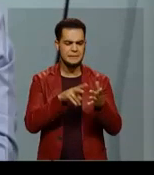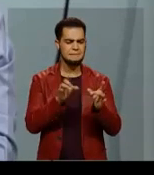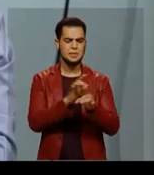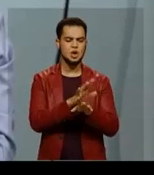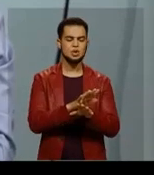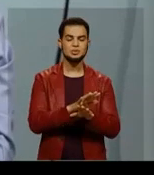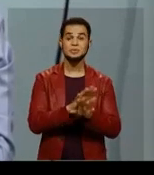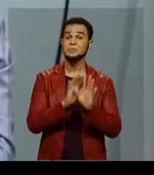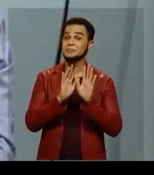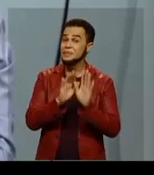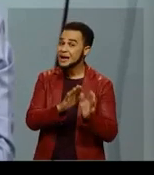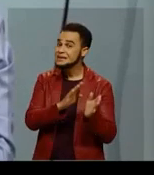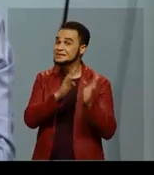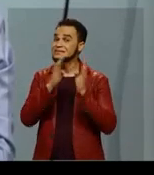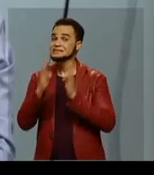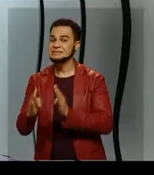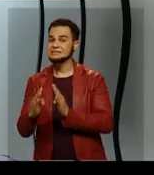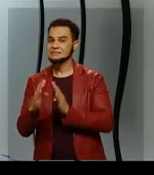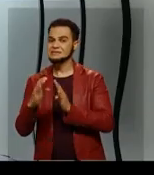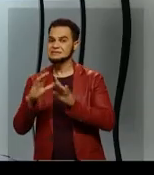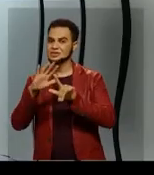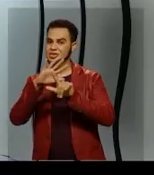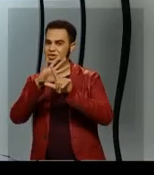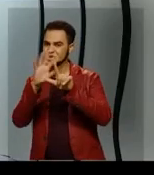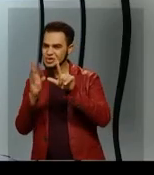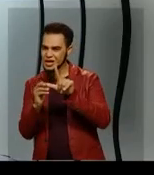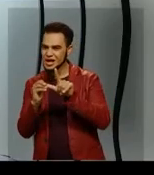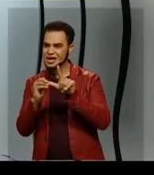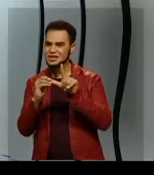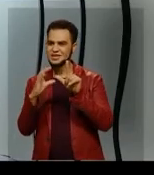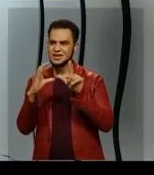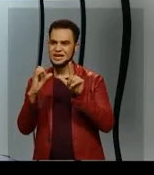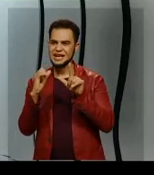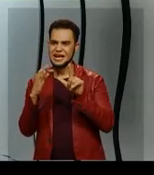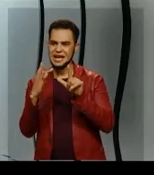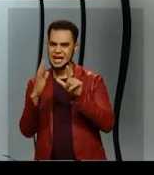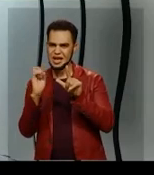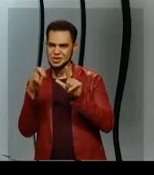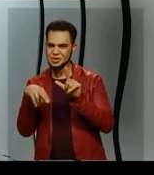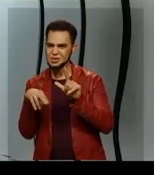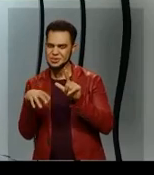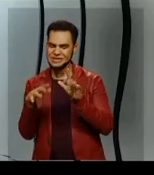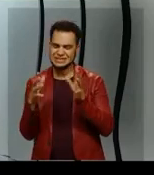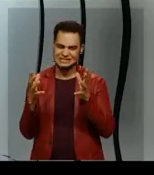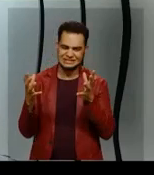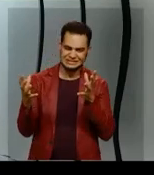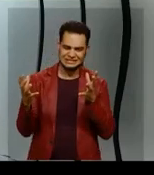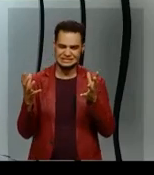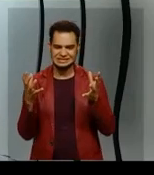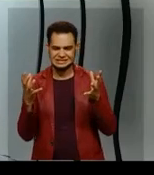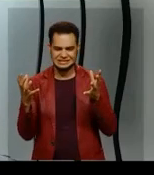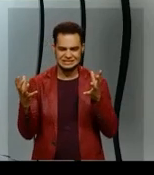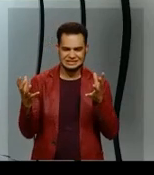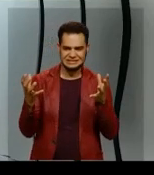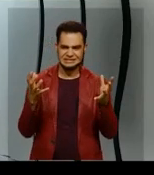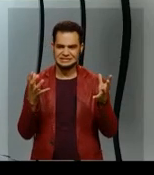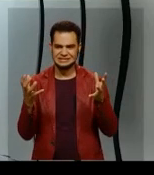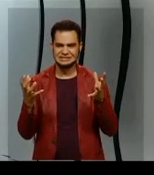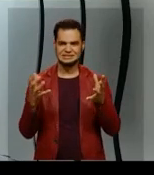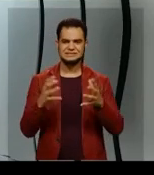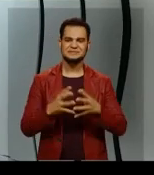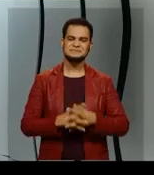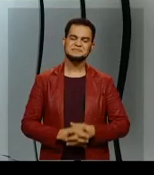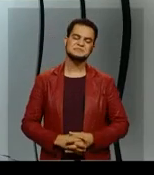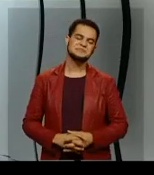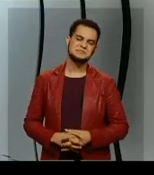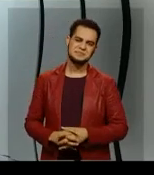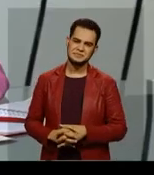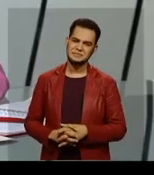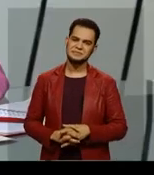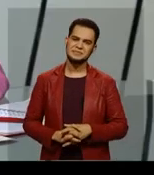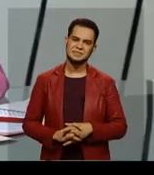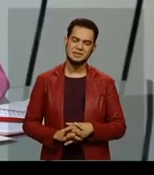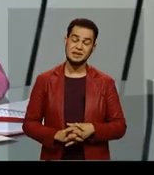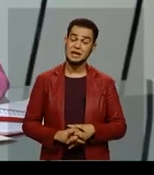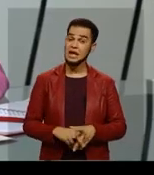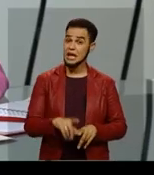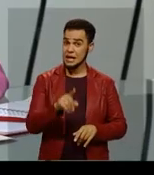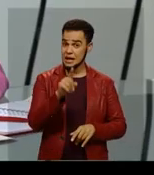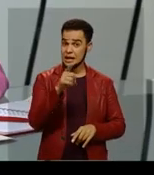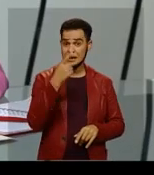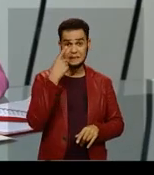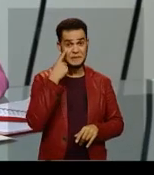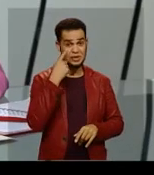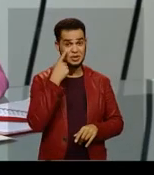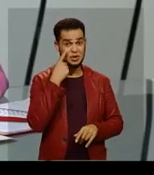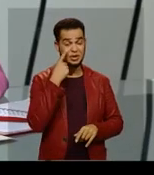é mais difícil. Por isso que o Olha- aluno tem que ter atenção, olha né, só, professora? atenção. Para você interpretar, né? Aí é interpretação, não